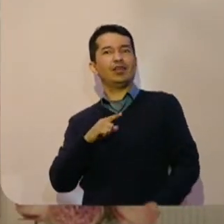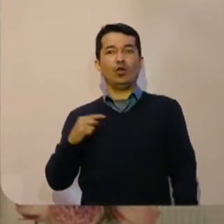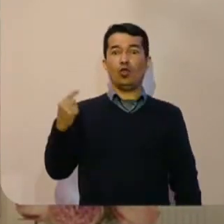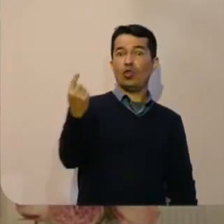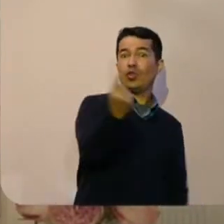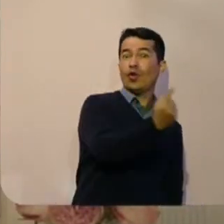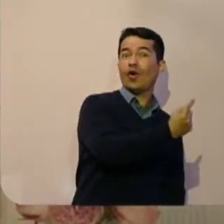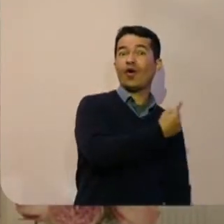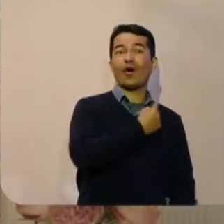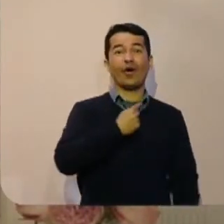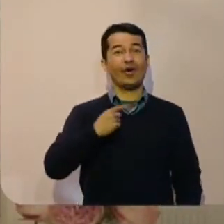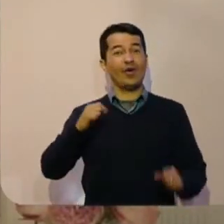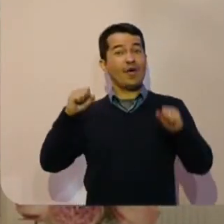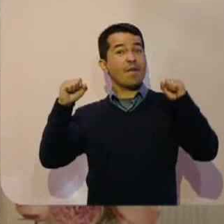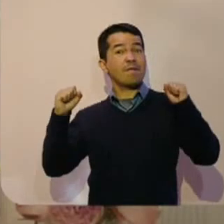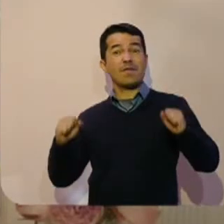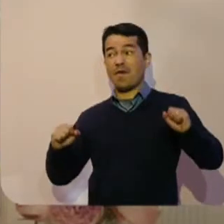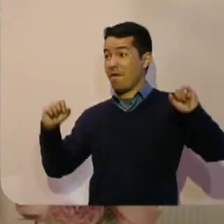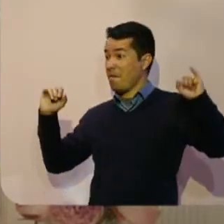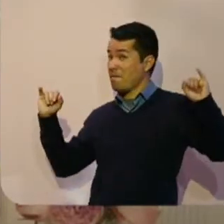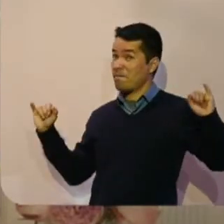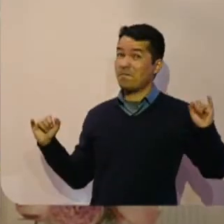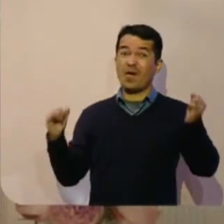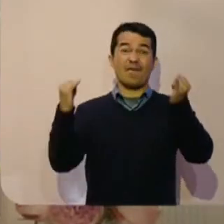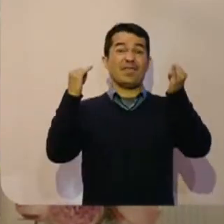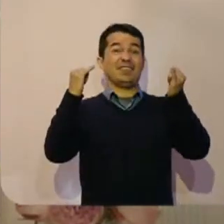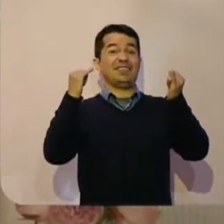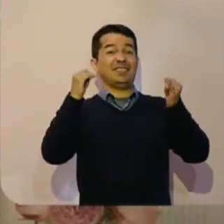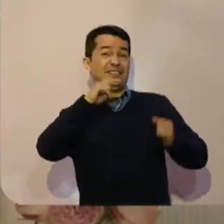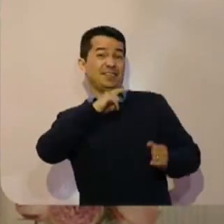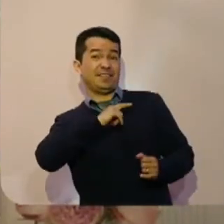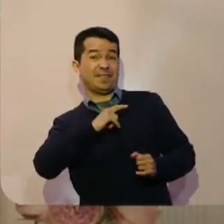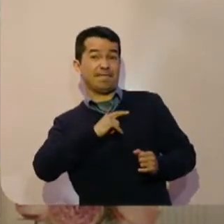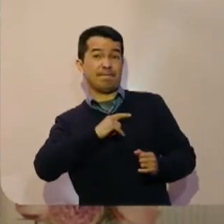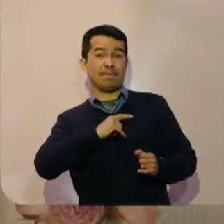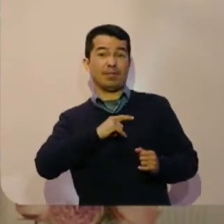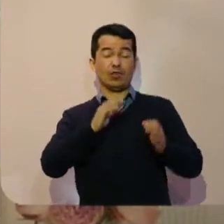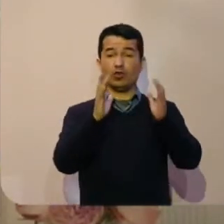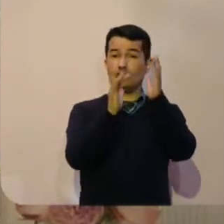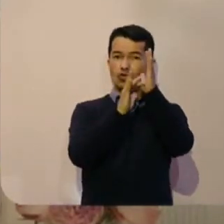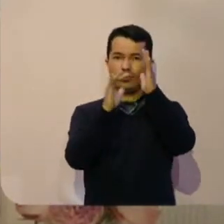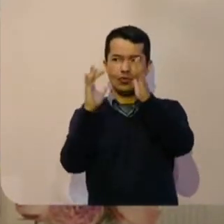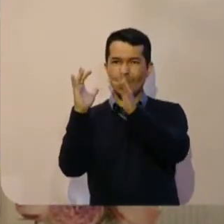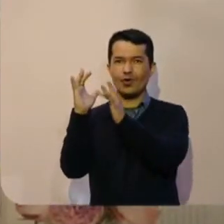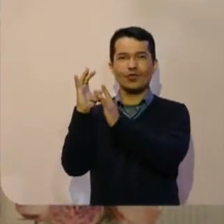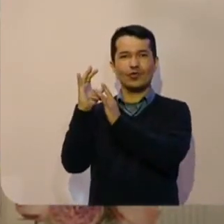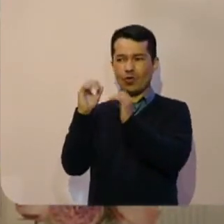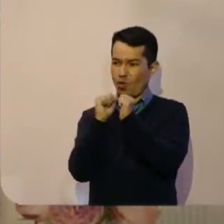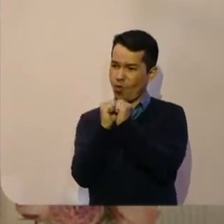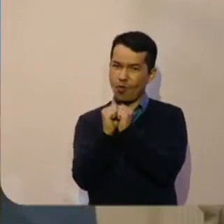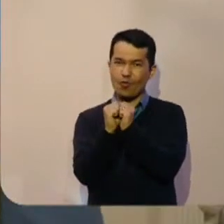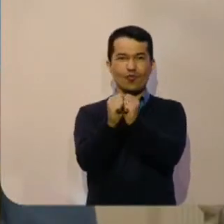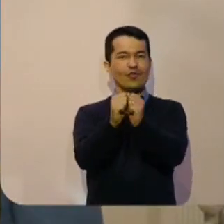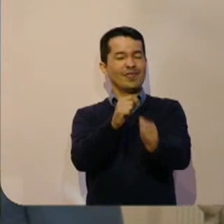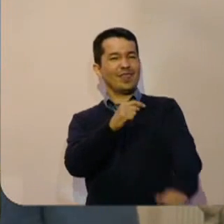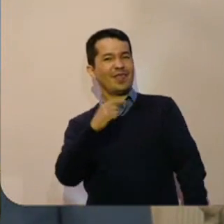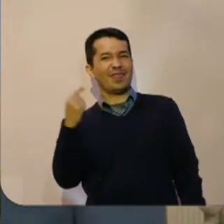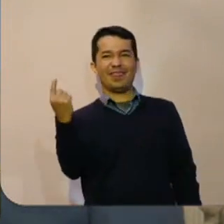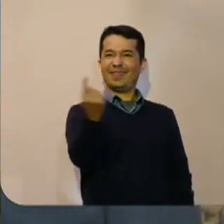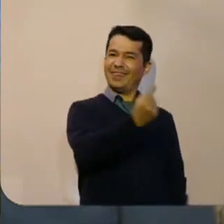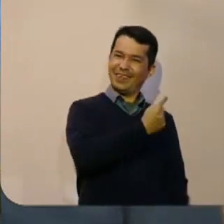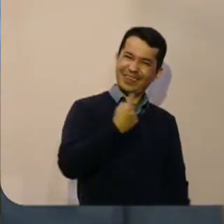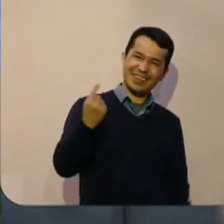a Deus, você tem um privilégio. A mente do Senhor Jesus vai estar sobre você. Diz assim a Bíblia: pois